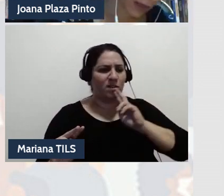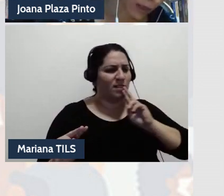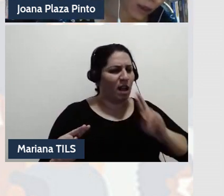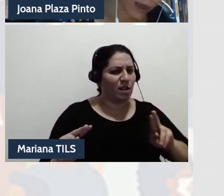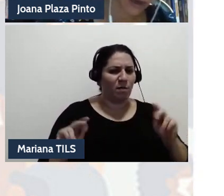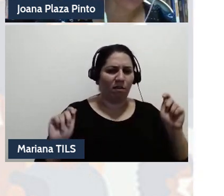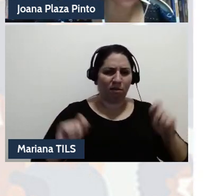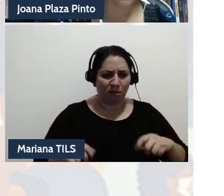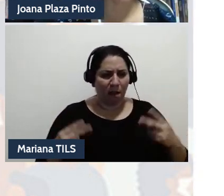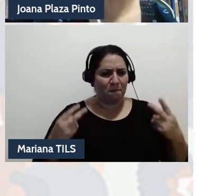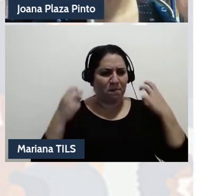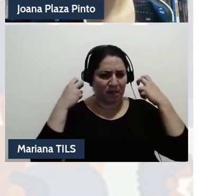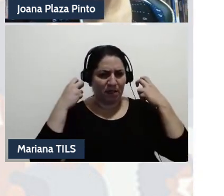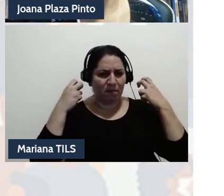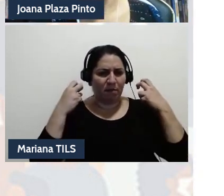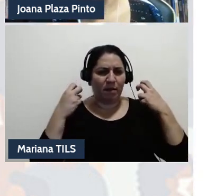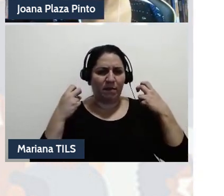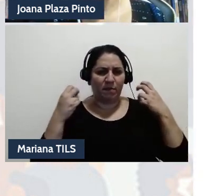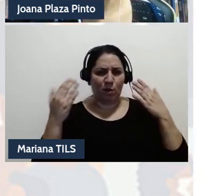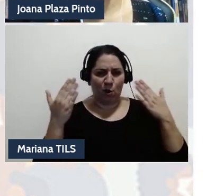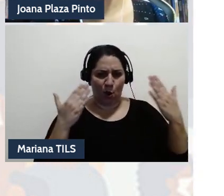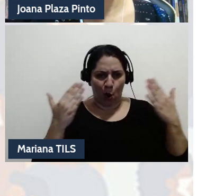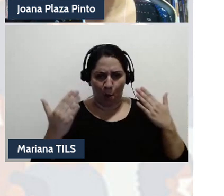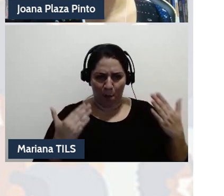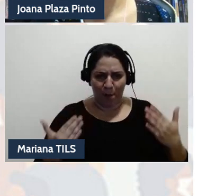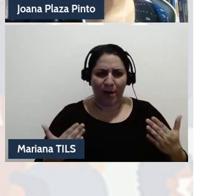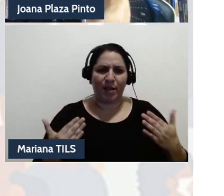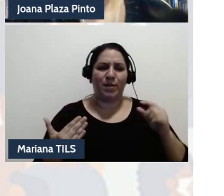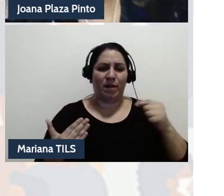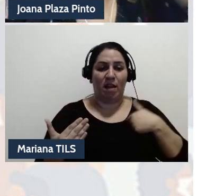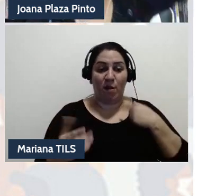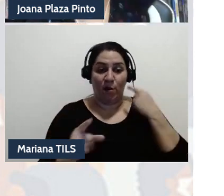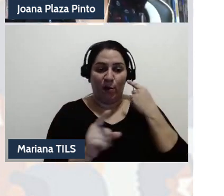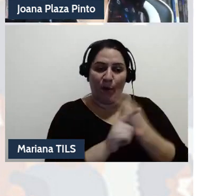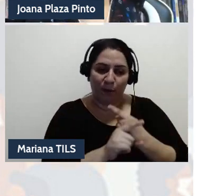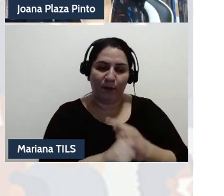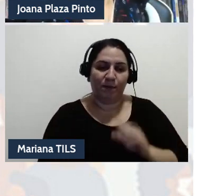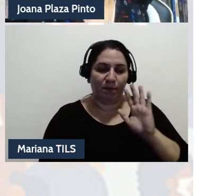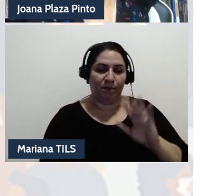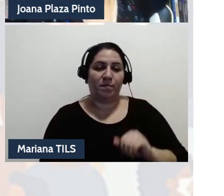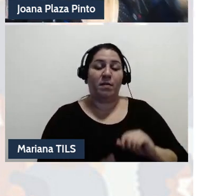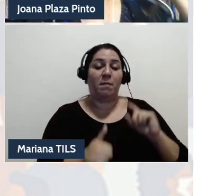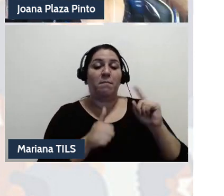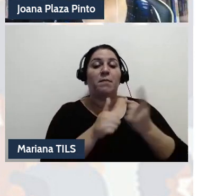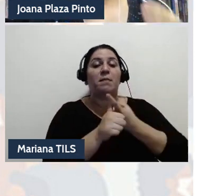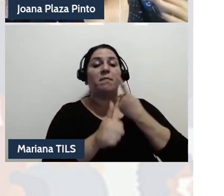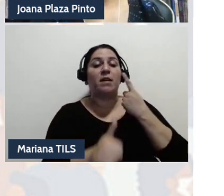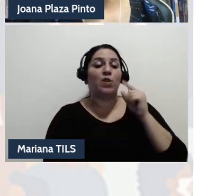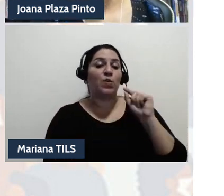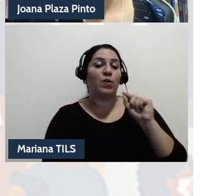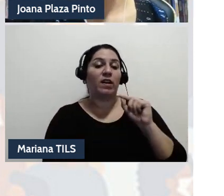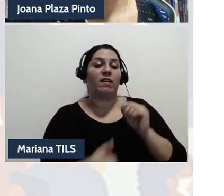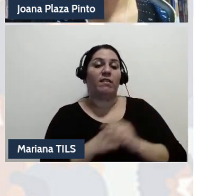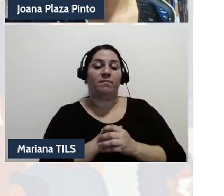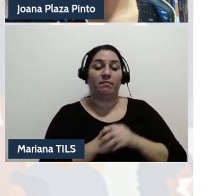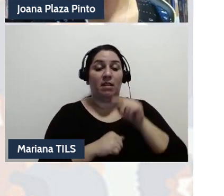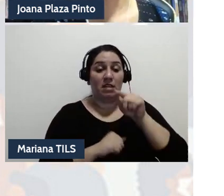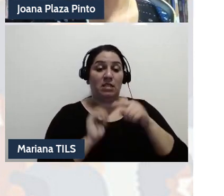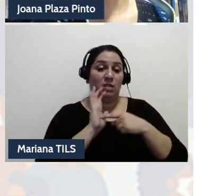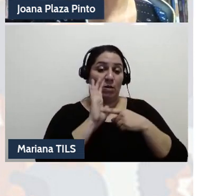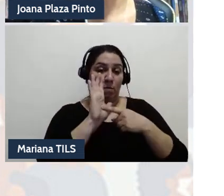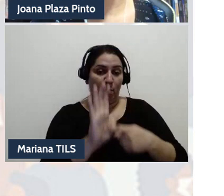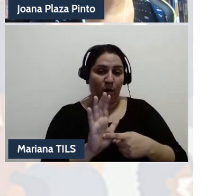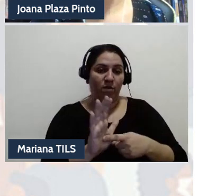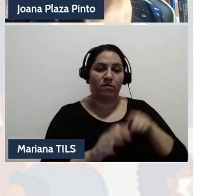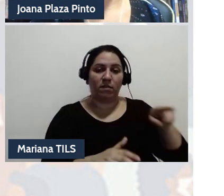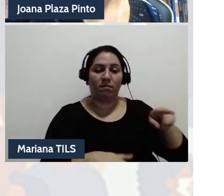e os resultados que eu encontrei. Primeira coisa é que o que mostra o Instituto Guilherme 10